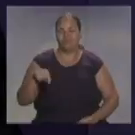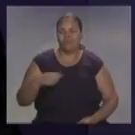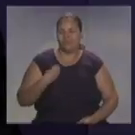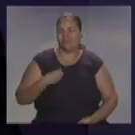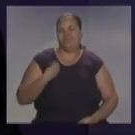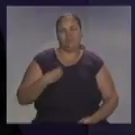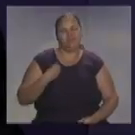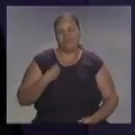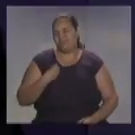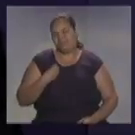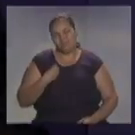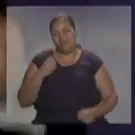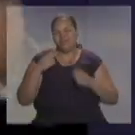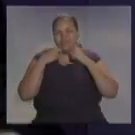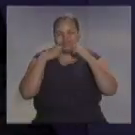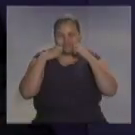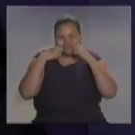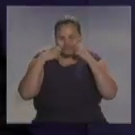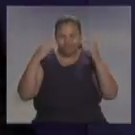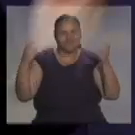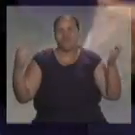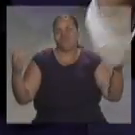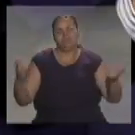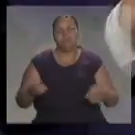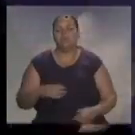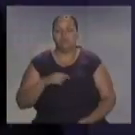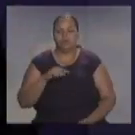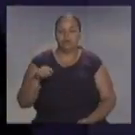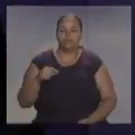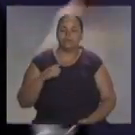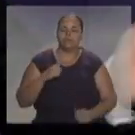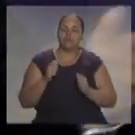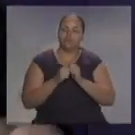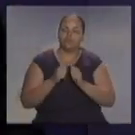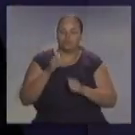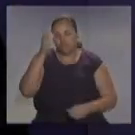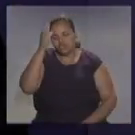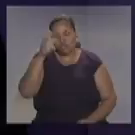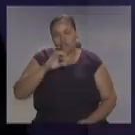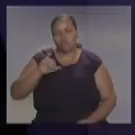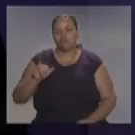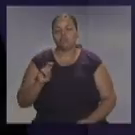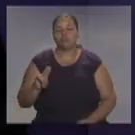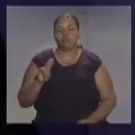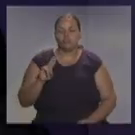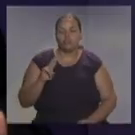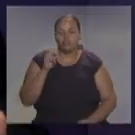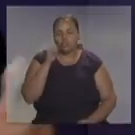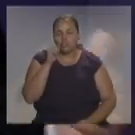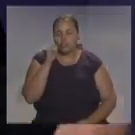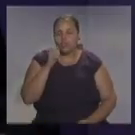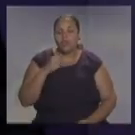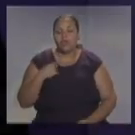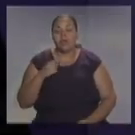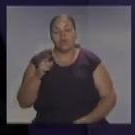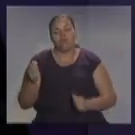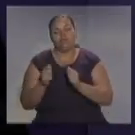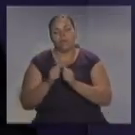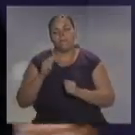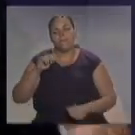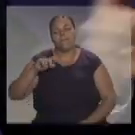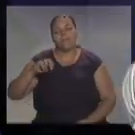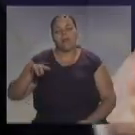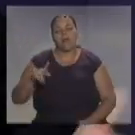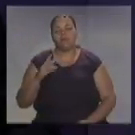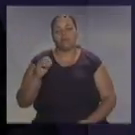está vivendo nesse momento é uma vergonha. Hoje mesmo estávamos com a tia Ju, deputado Márcio Pacheco também,